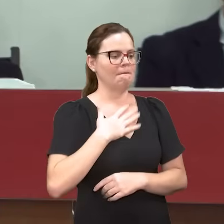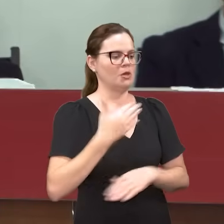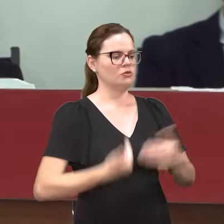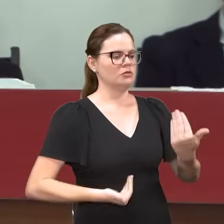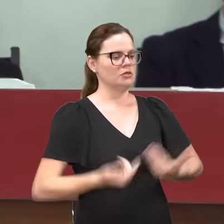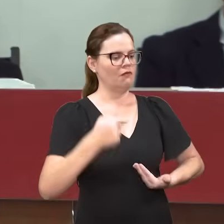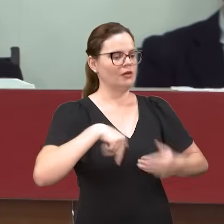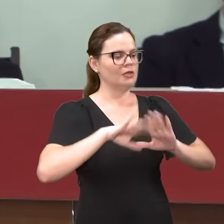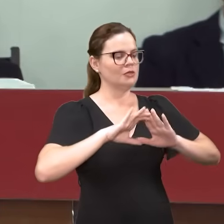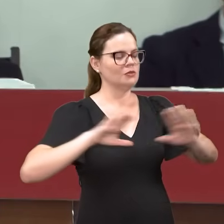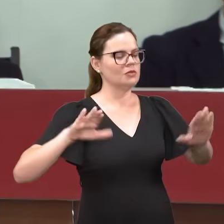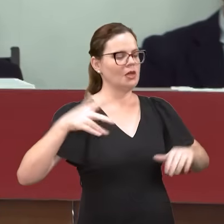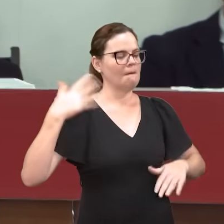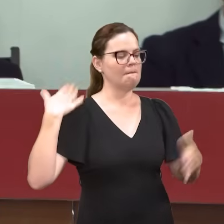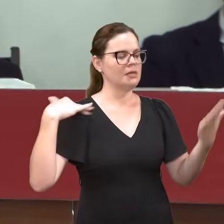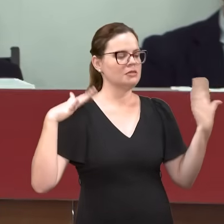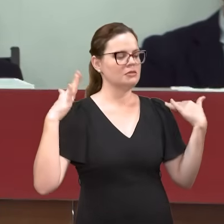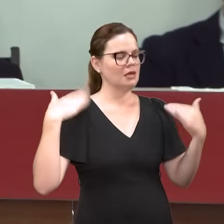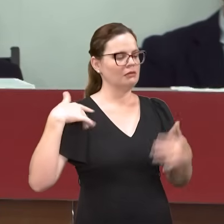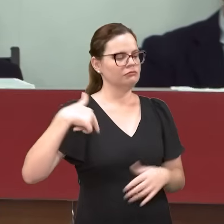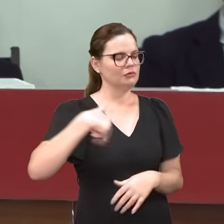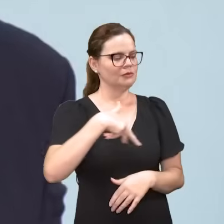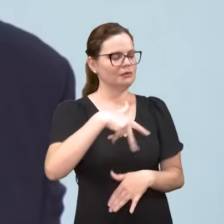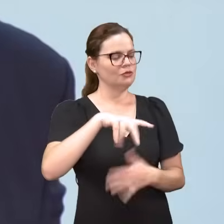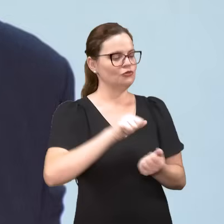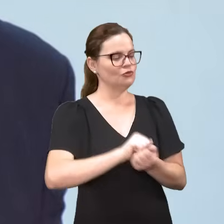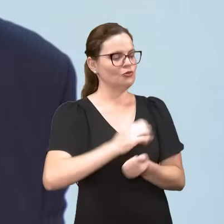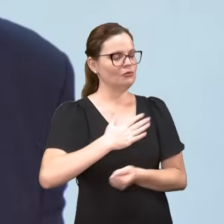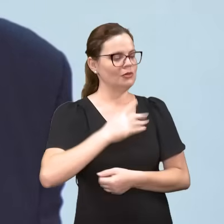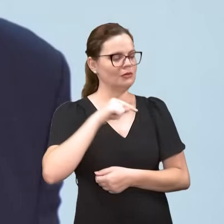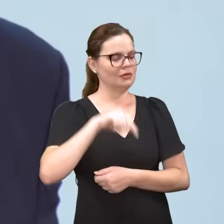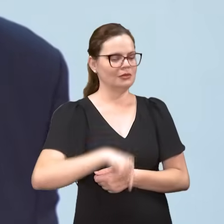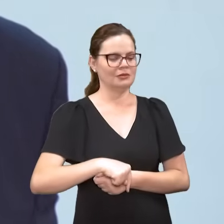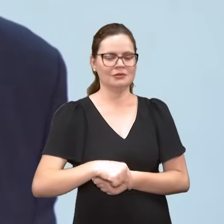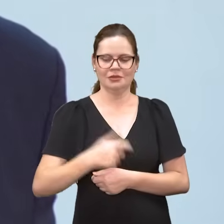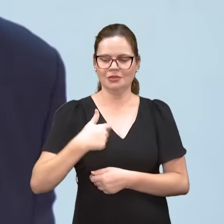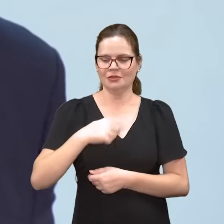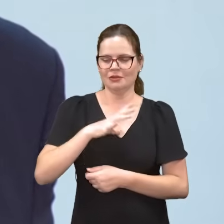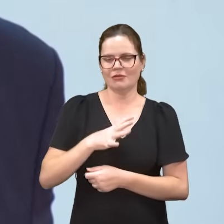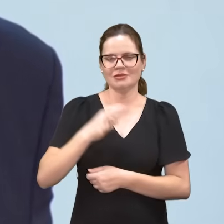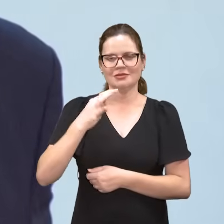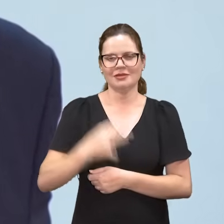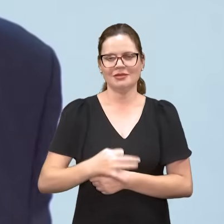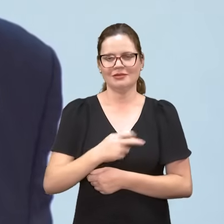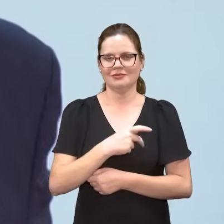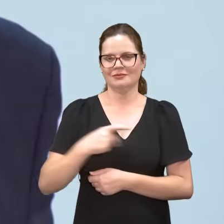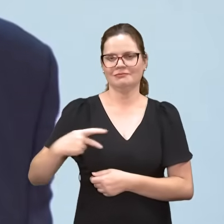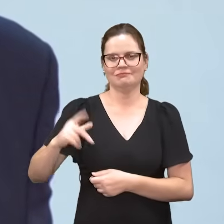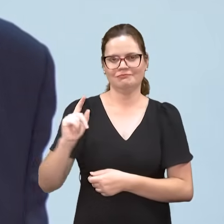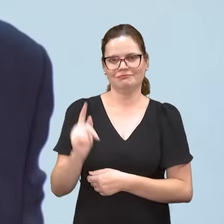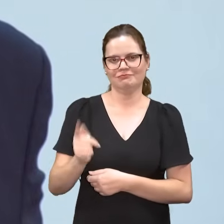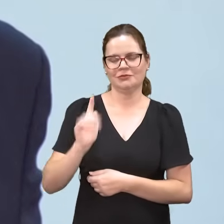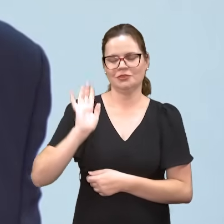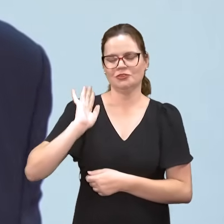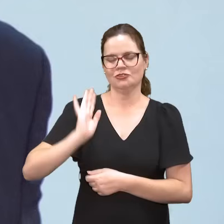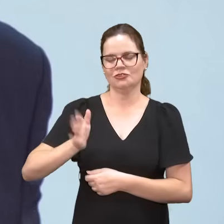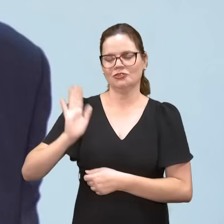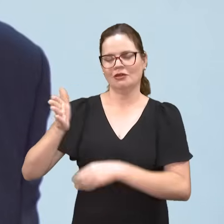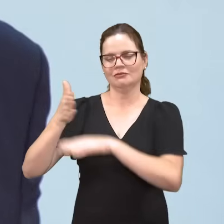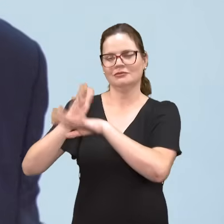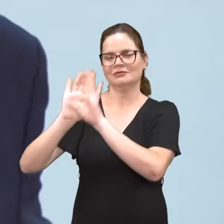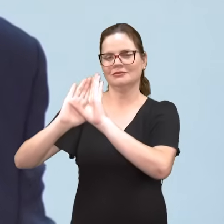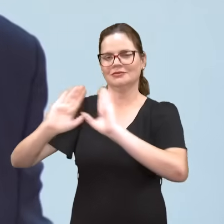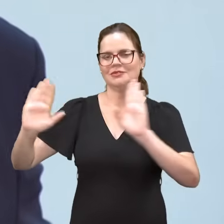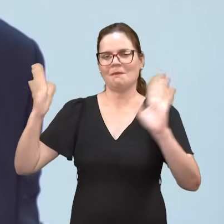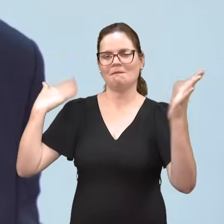aqui. Eu queria fazer a menção, porque certamente pastor Gedeuti já está